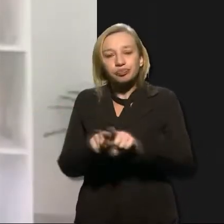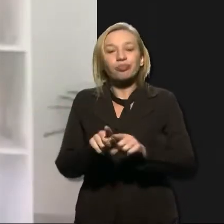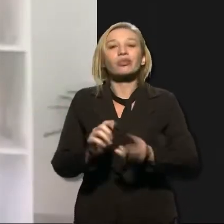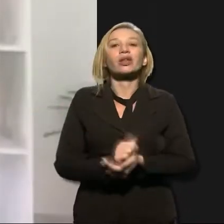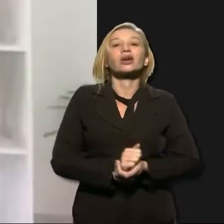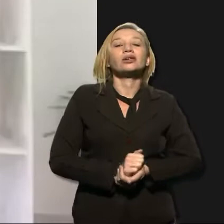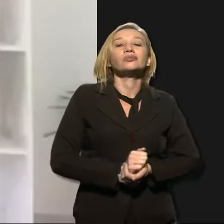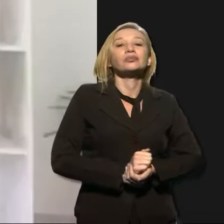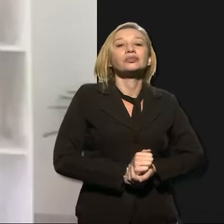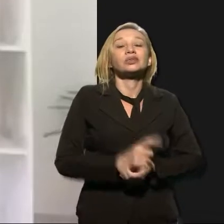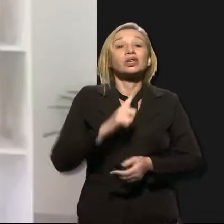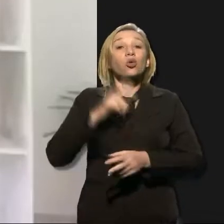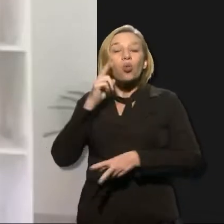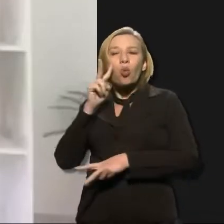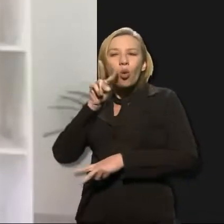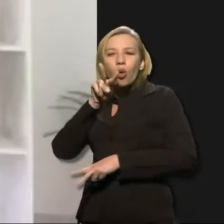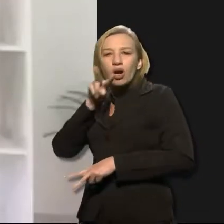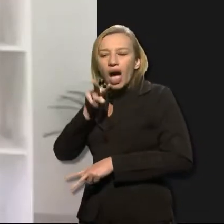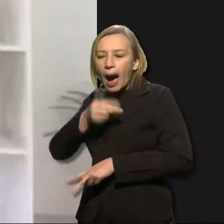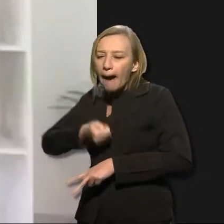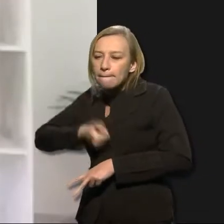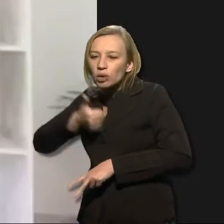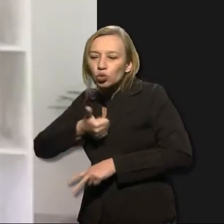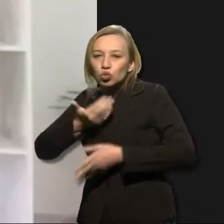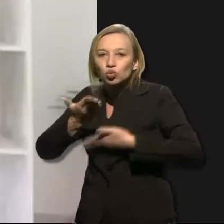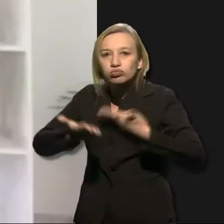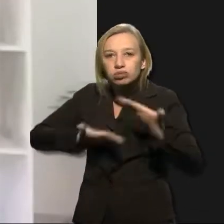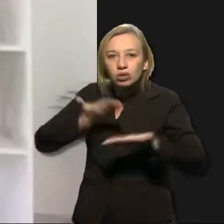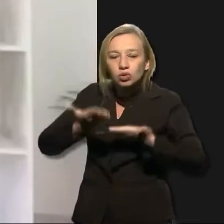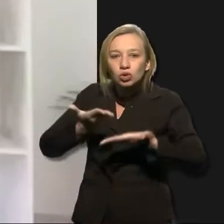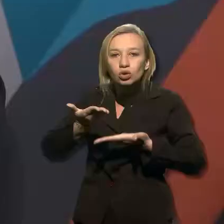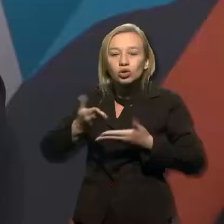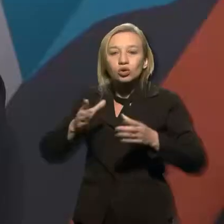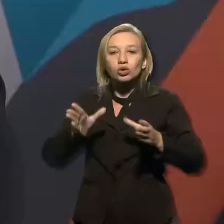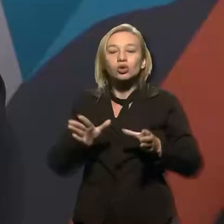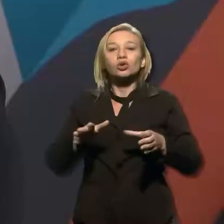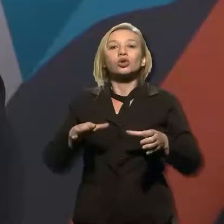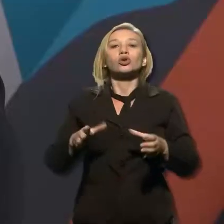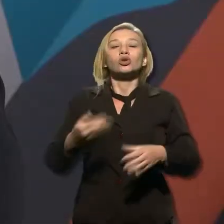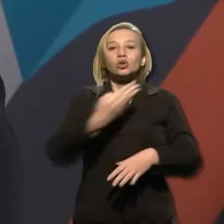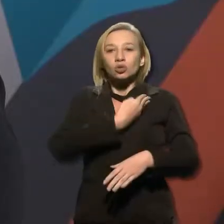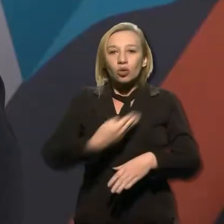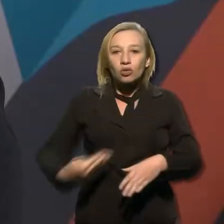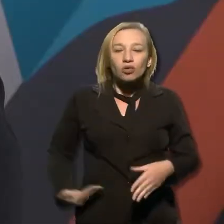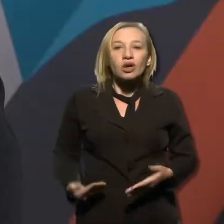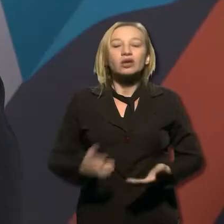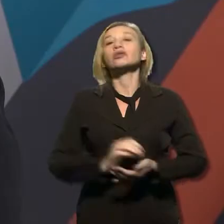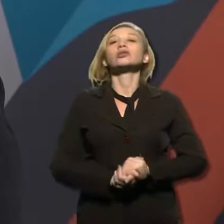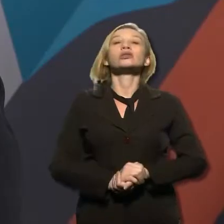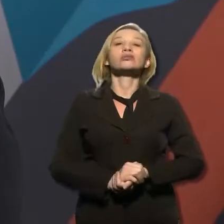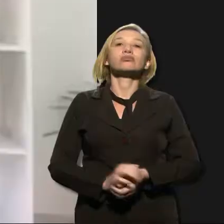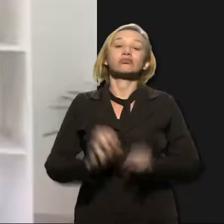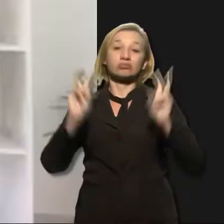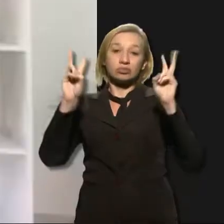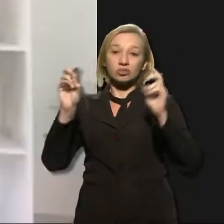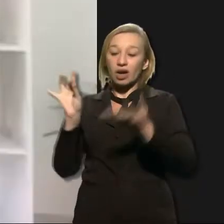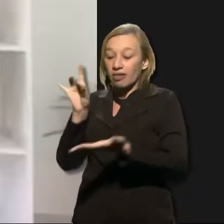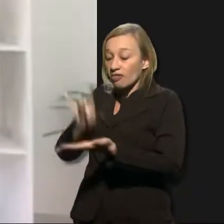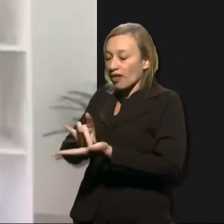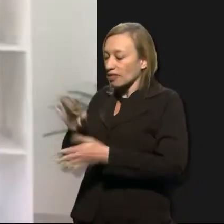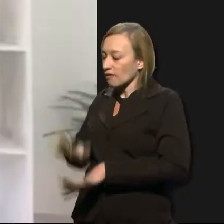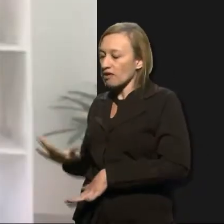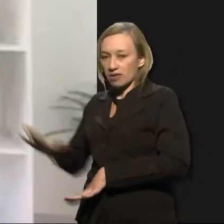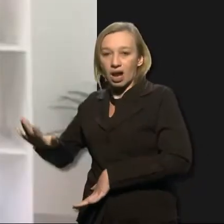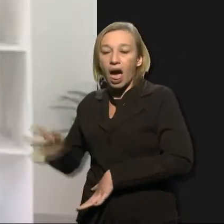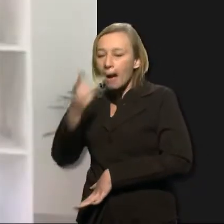tudo, a gente tem aí um olhar pouco cuidadoso dos órgãos públicos com relação a essa realidade